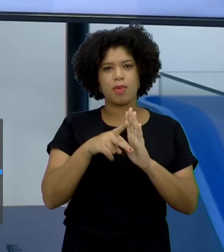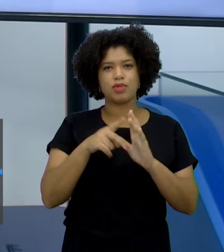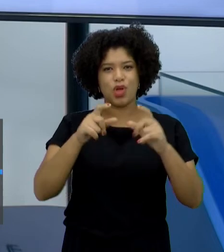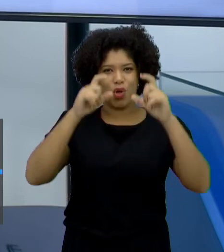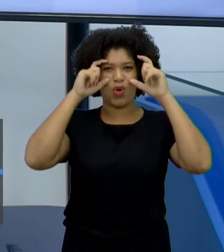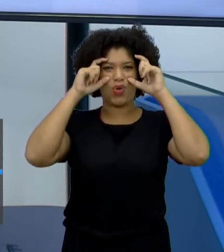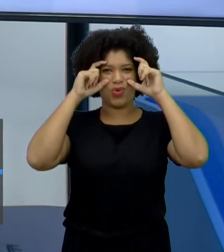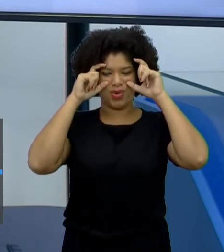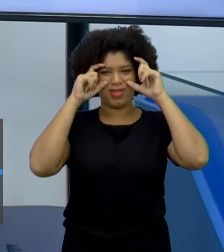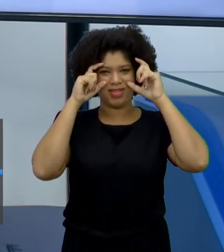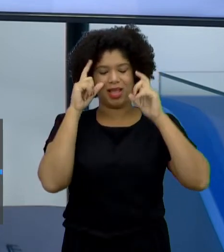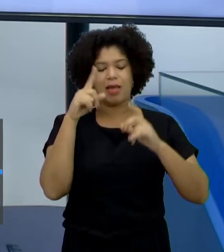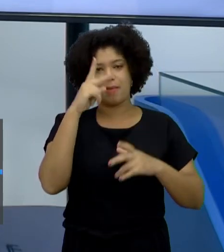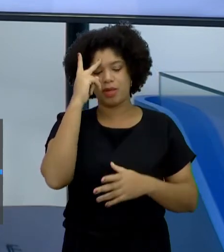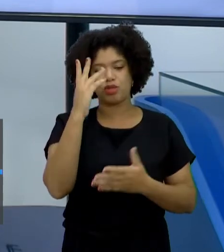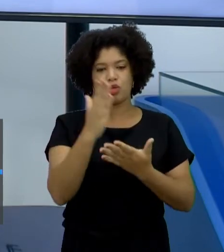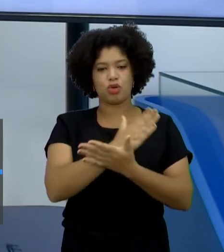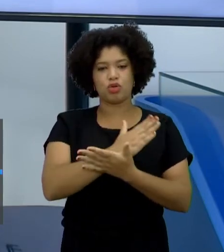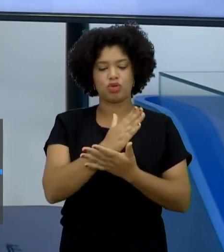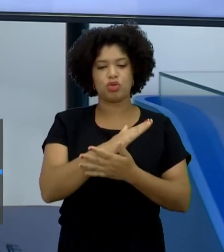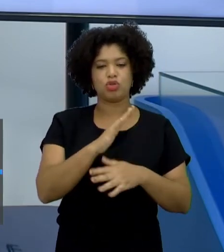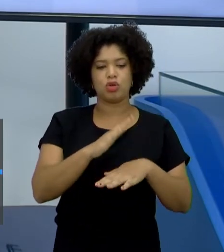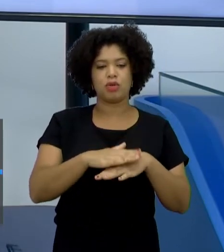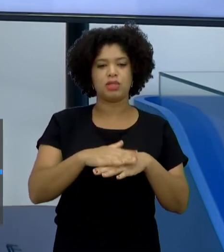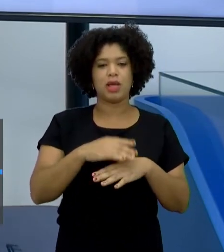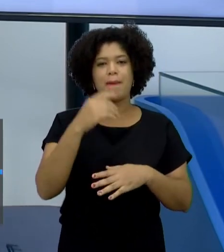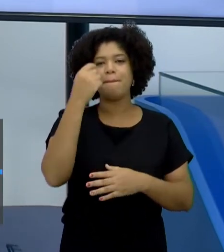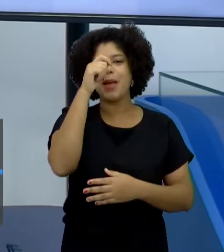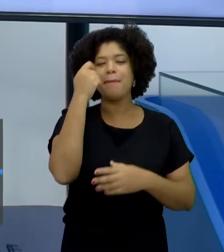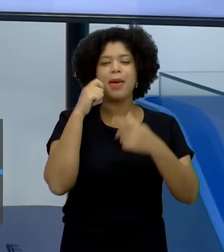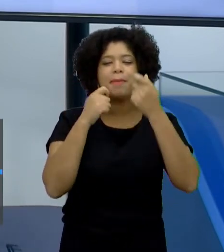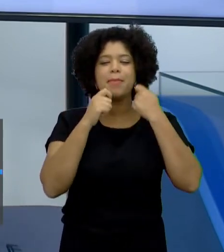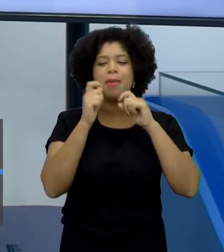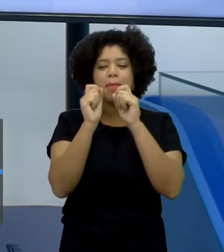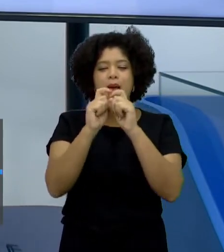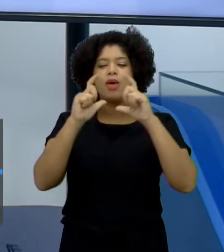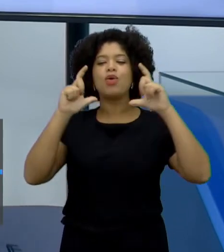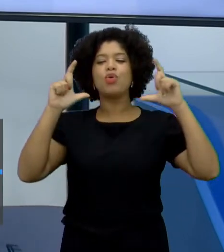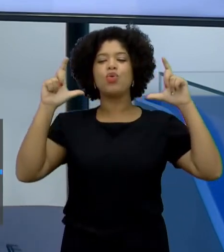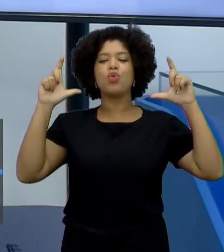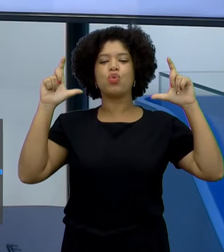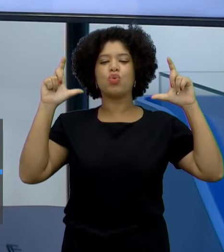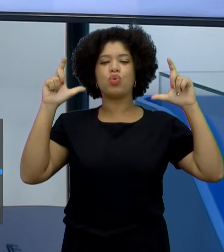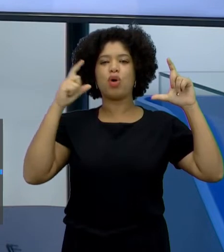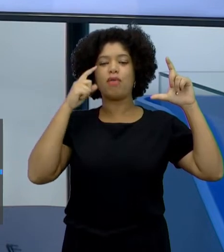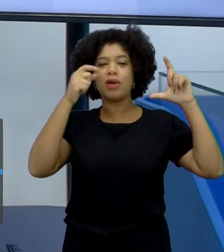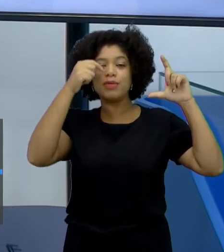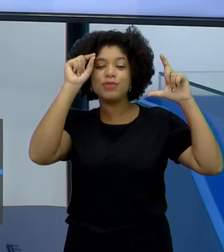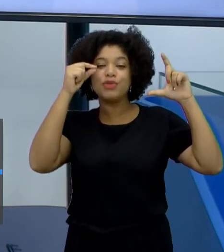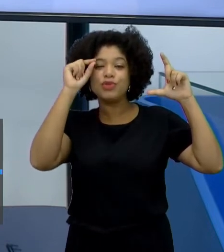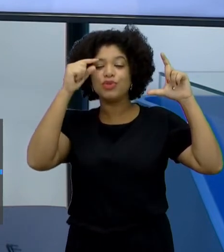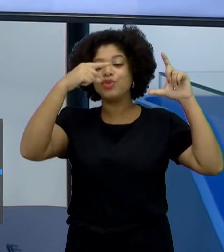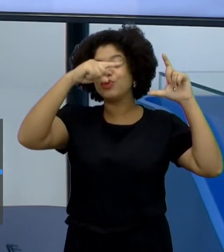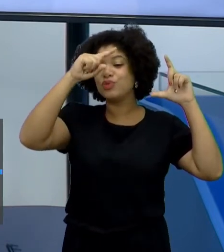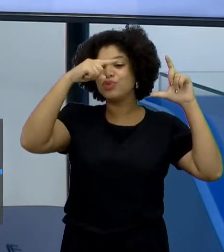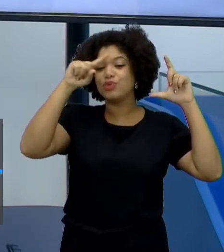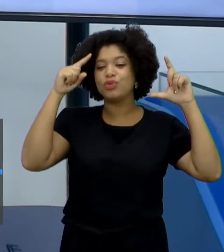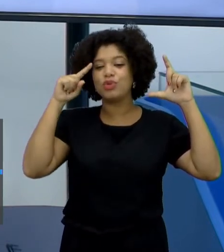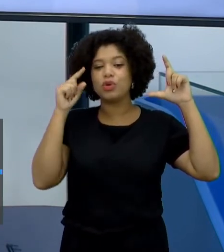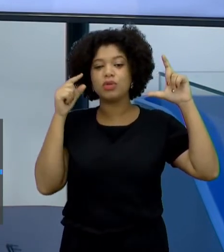algumas pessoas usam para fazer maquiagem, para aumentar a imagem e poder fazer ali